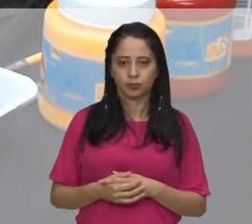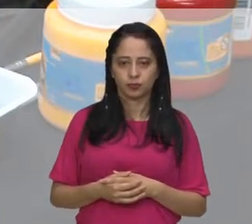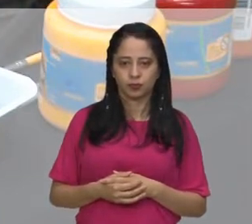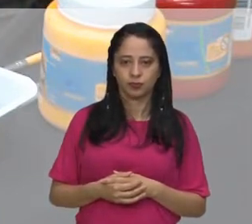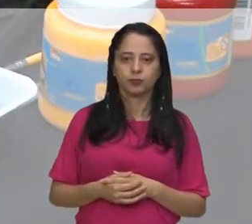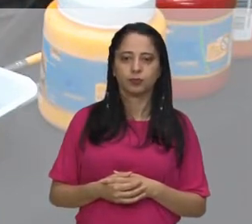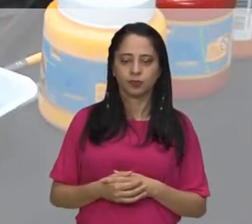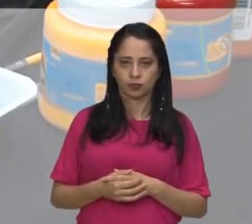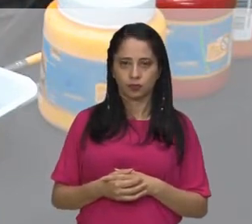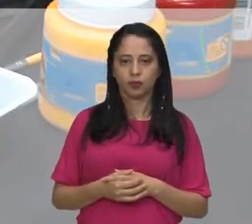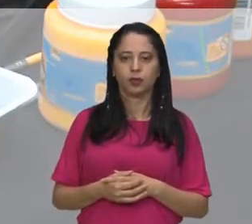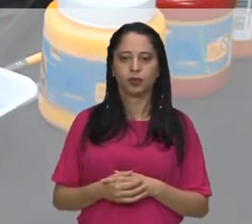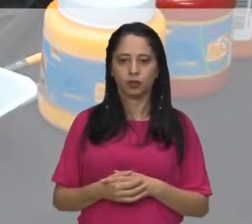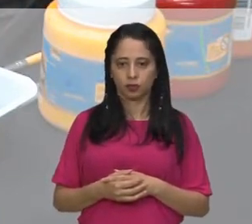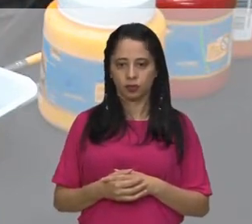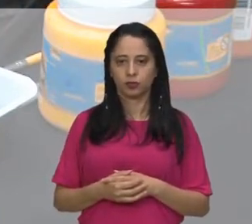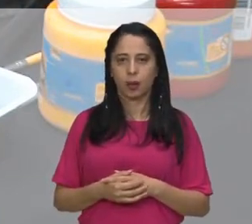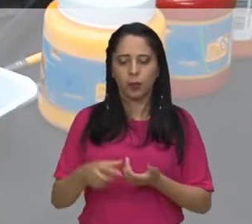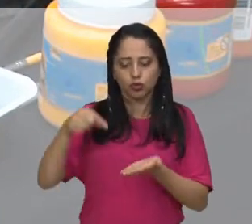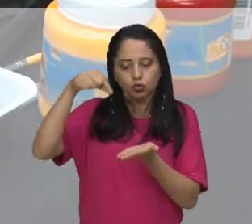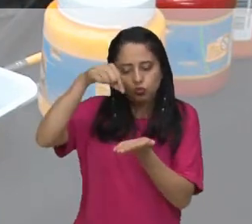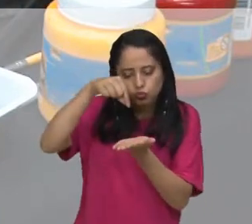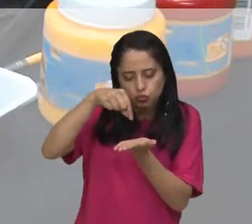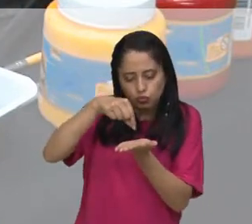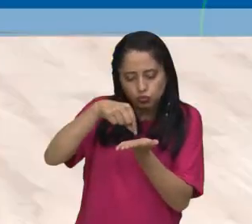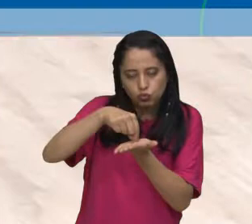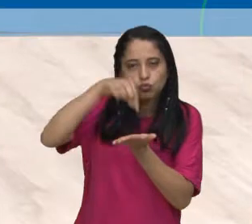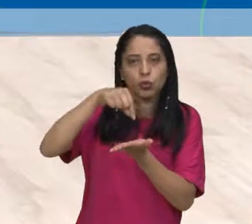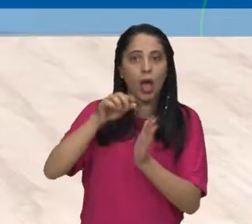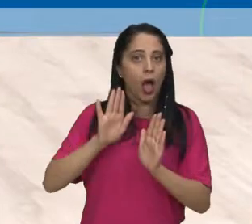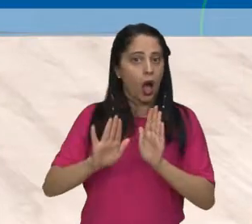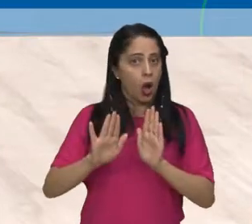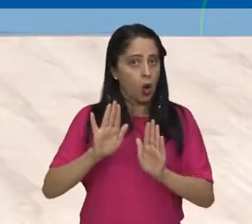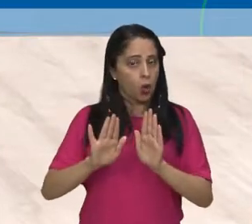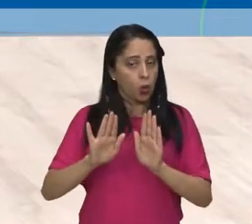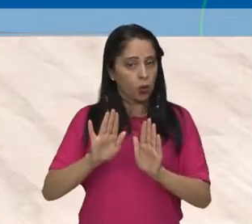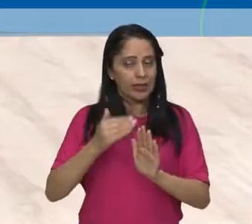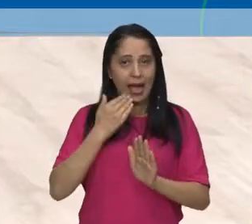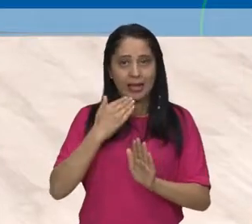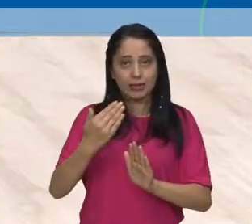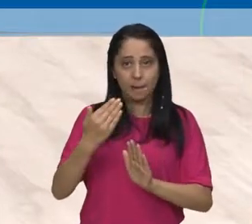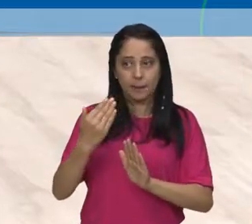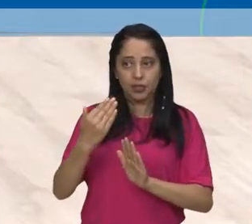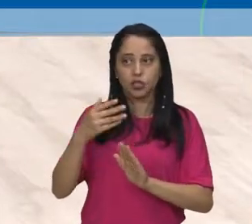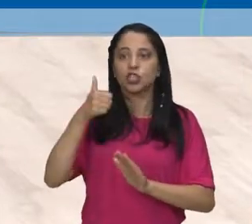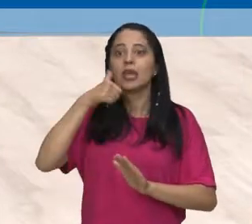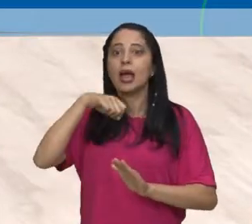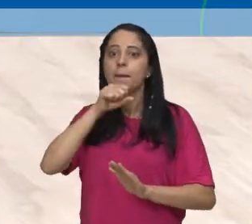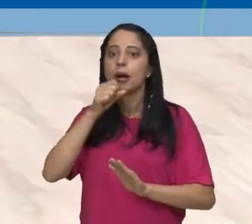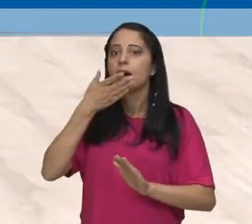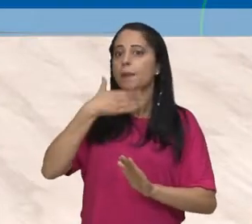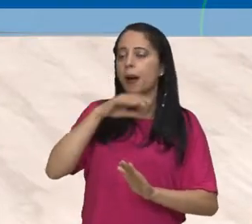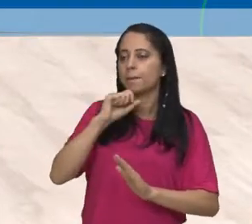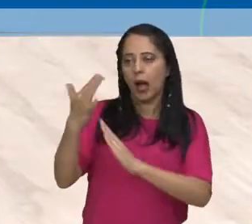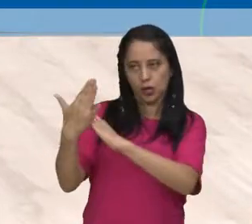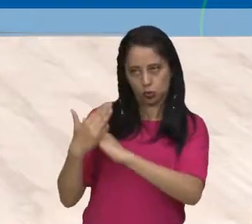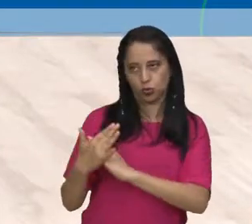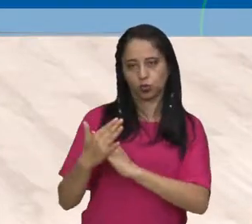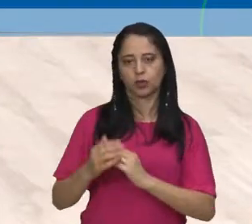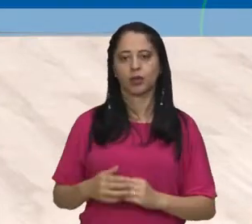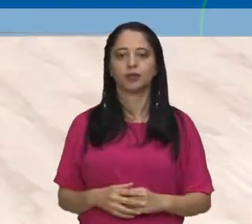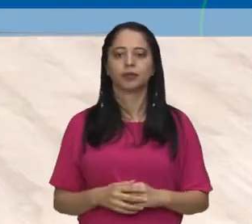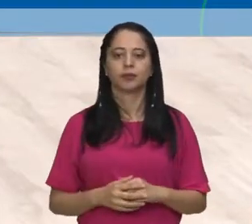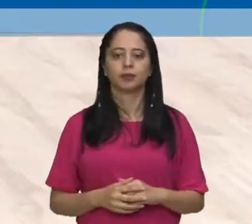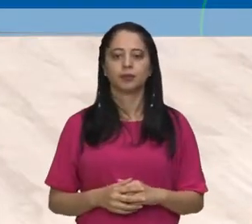um lápis, uma pontinha, né, da tesoura, com cuidado, pede ajuda dos pais para não ter problema e